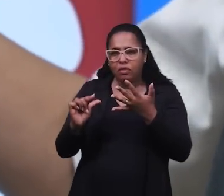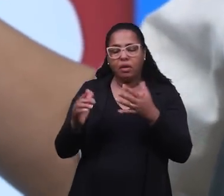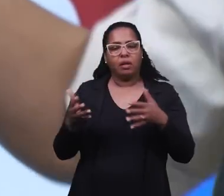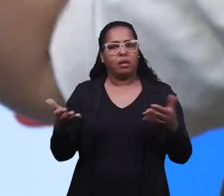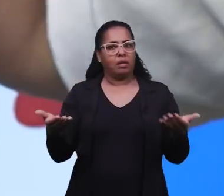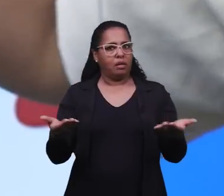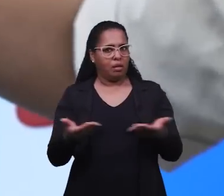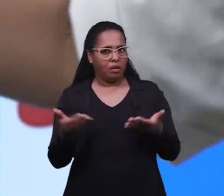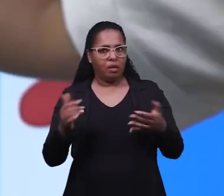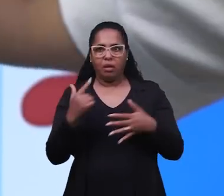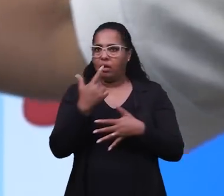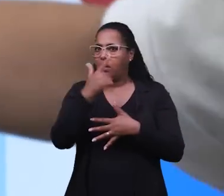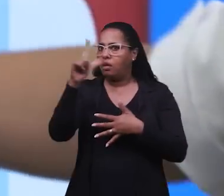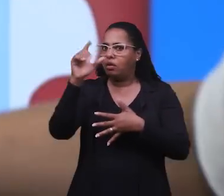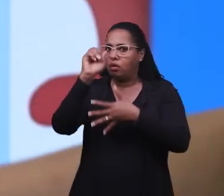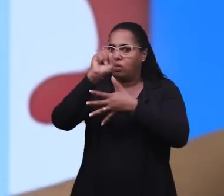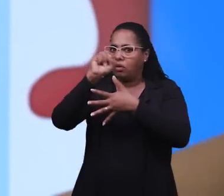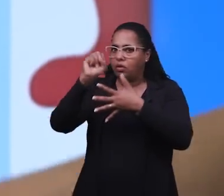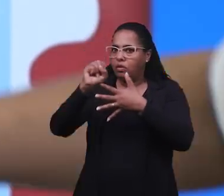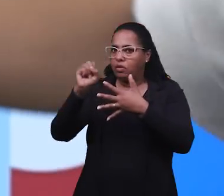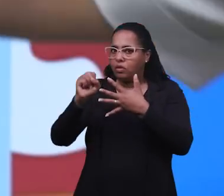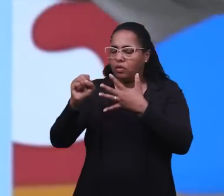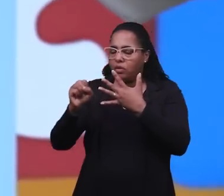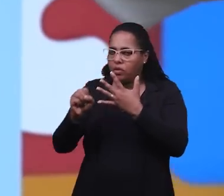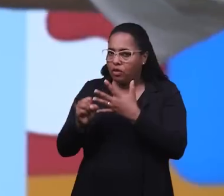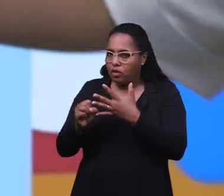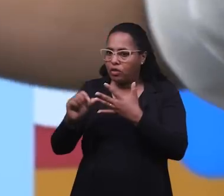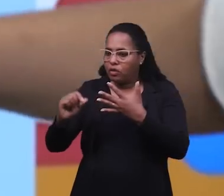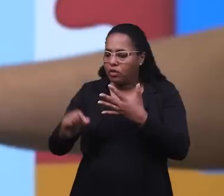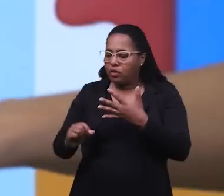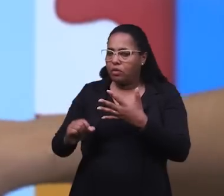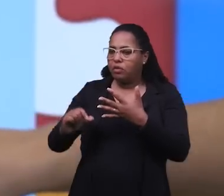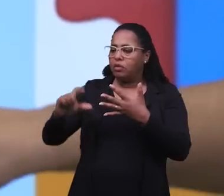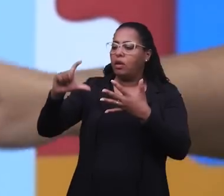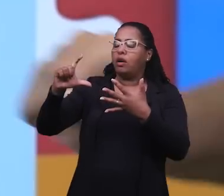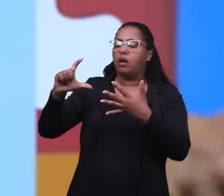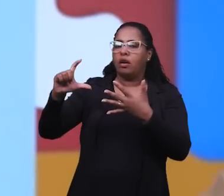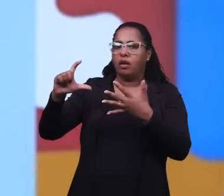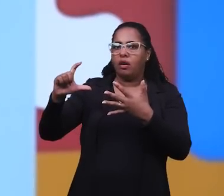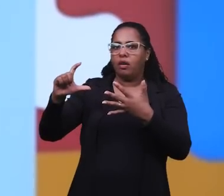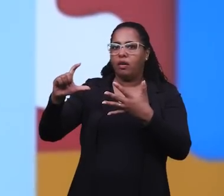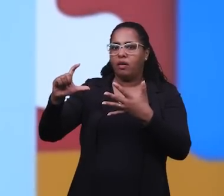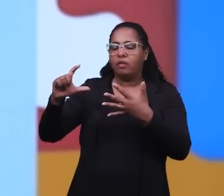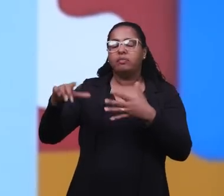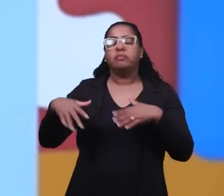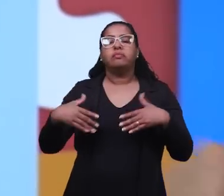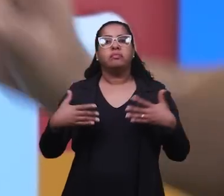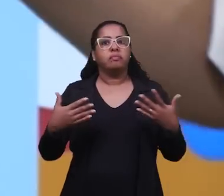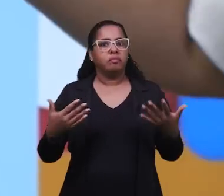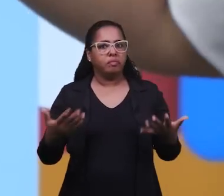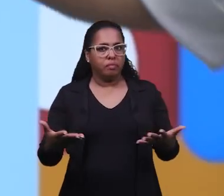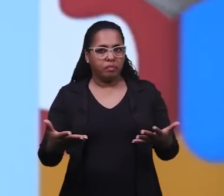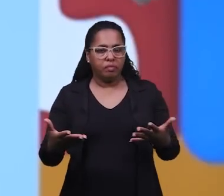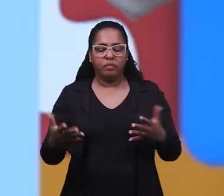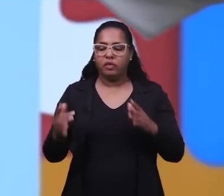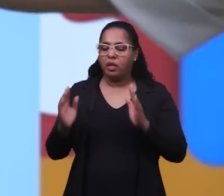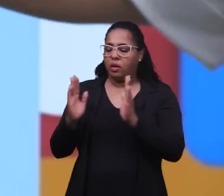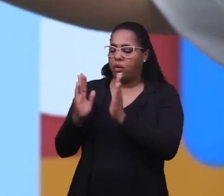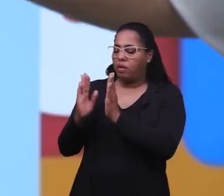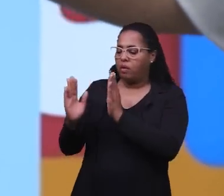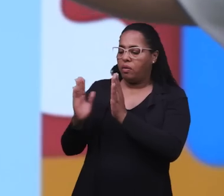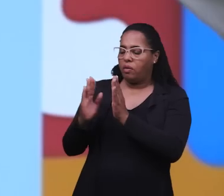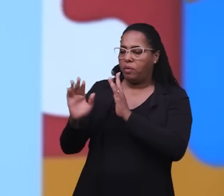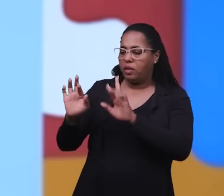menores. Agora, as outras notas já estão numa forma maior. Então,